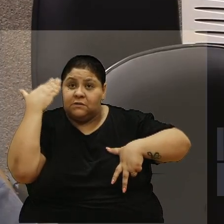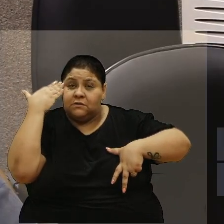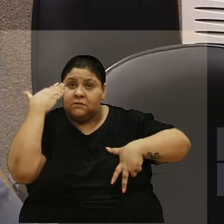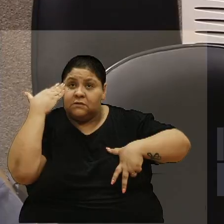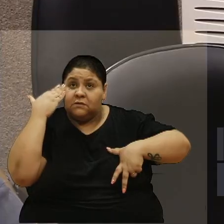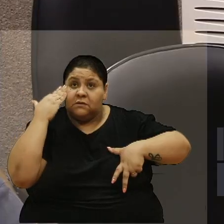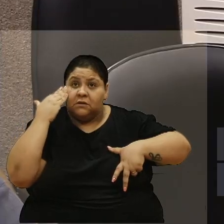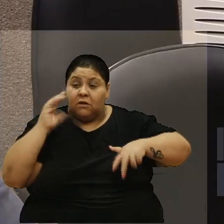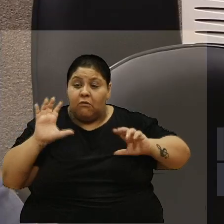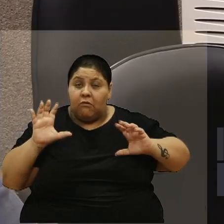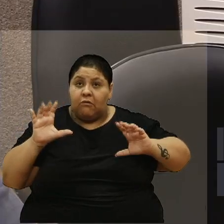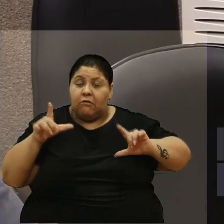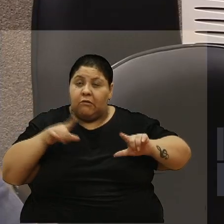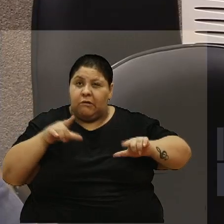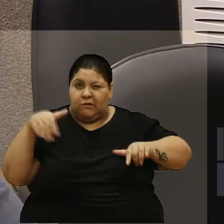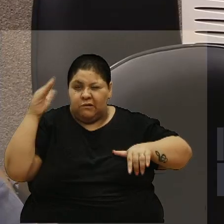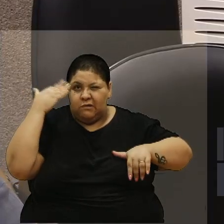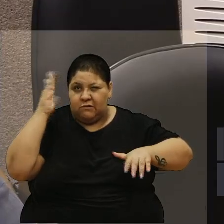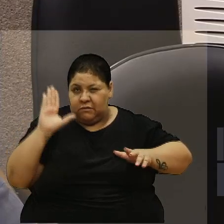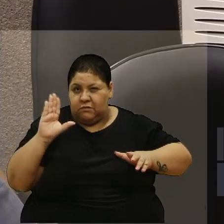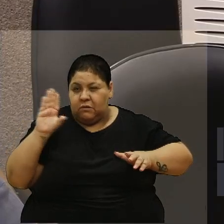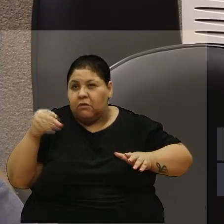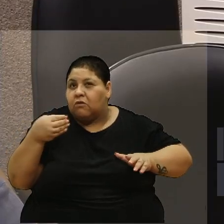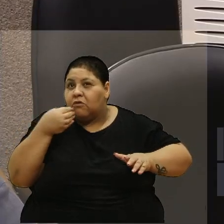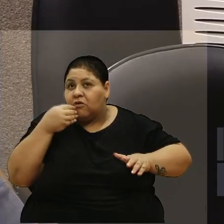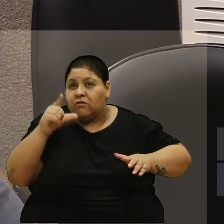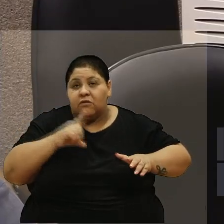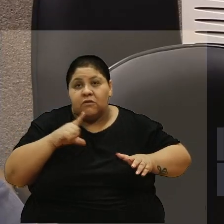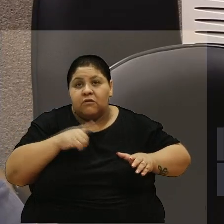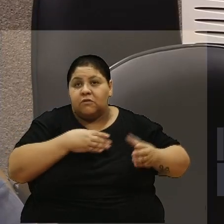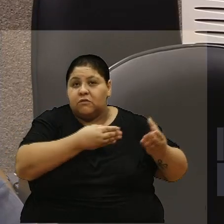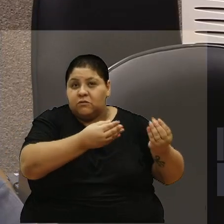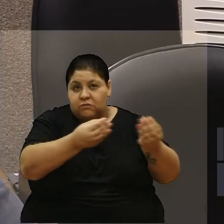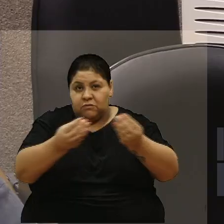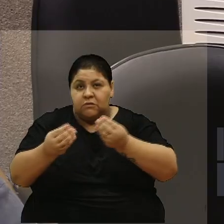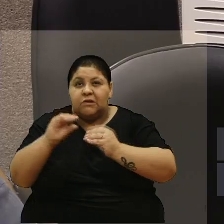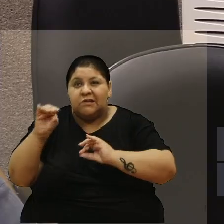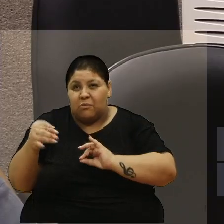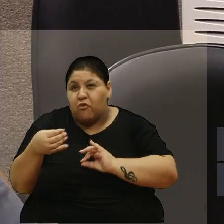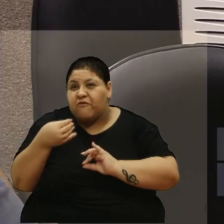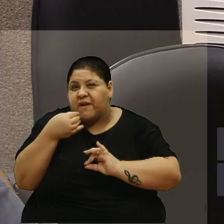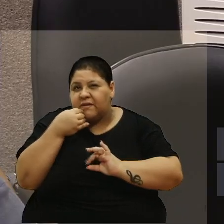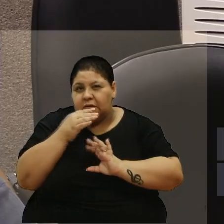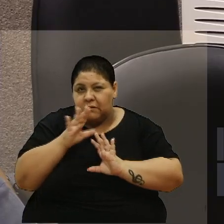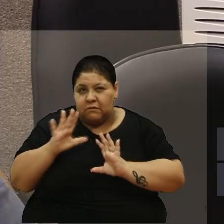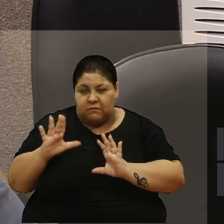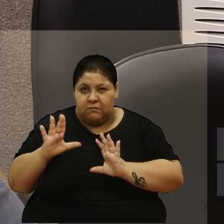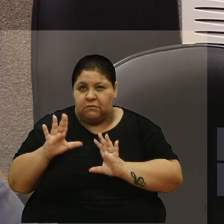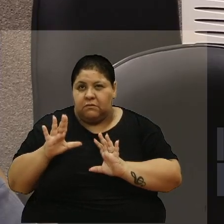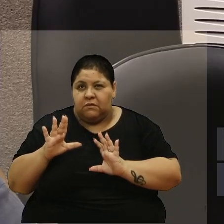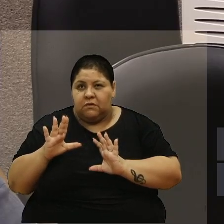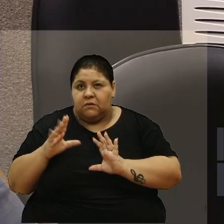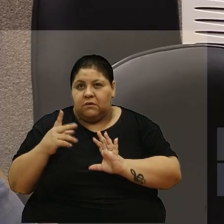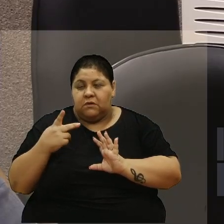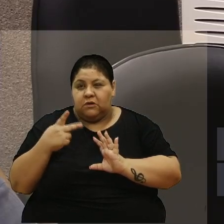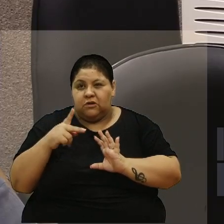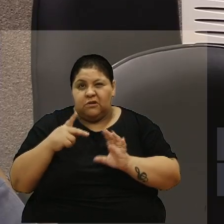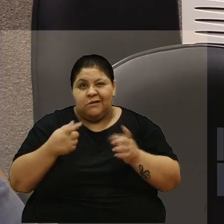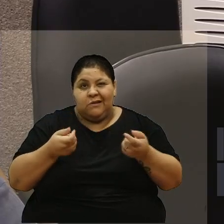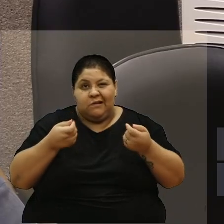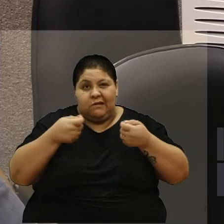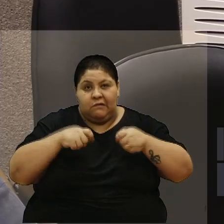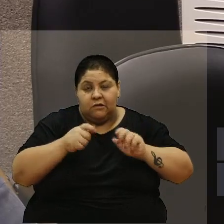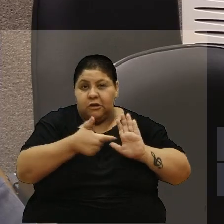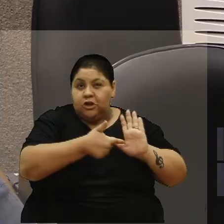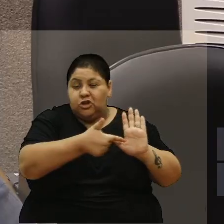de um pacote, com certeza existem muitos sim que se aproveitam da sua incapacidade de se destacar